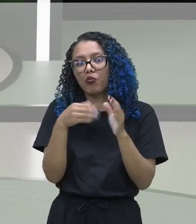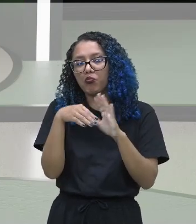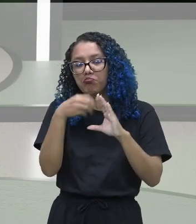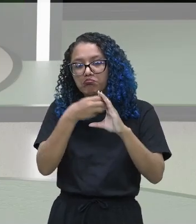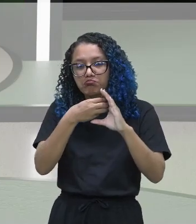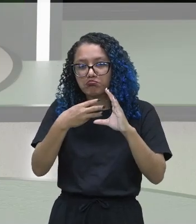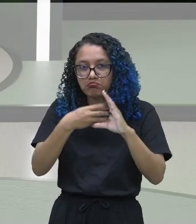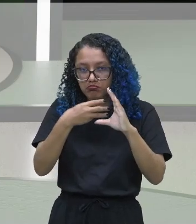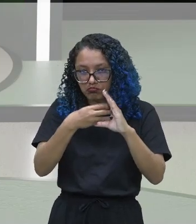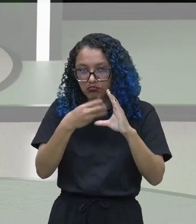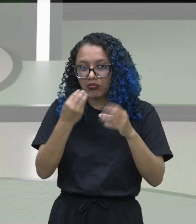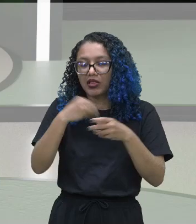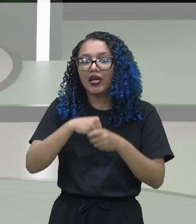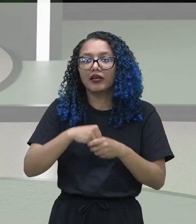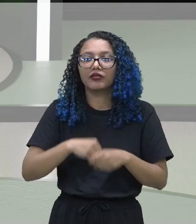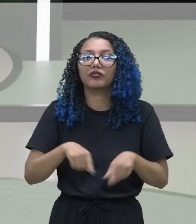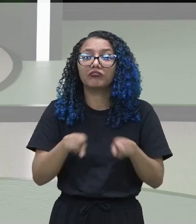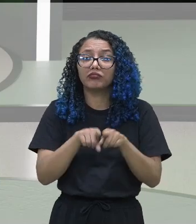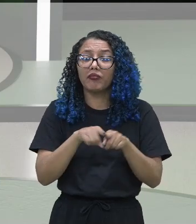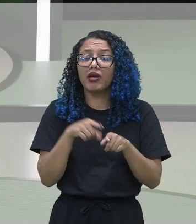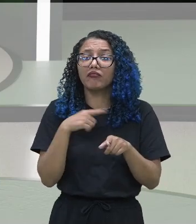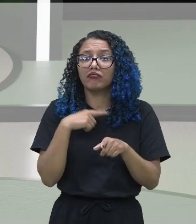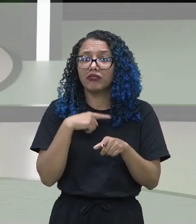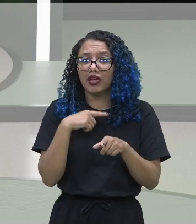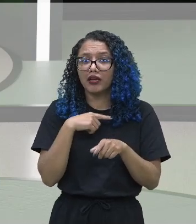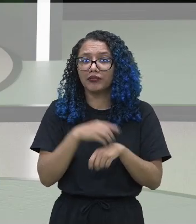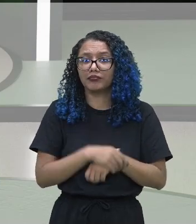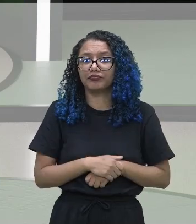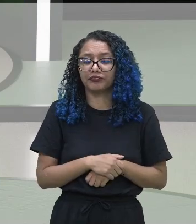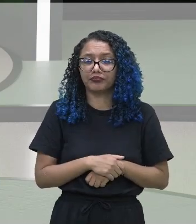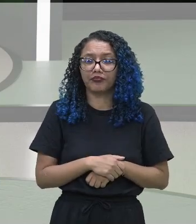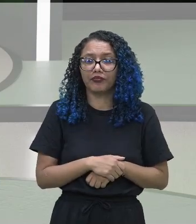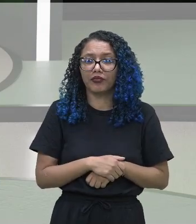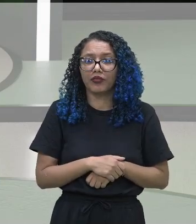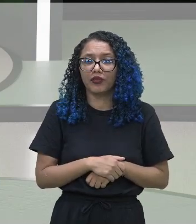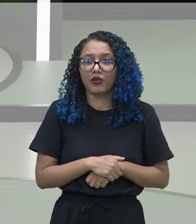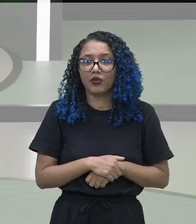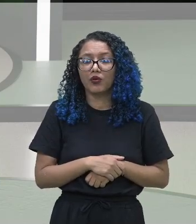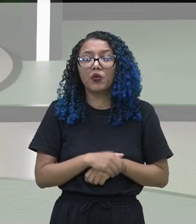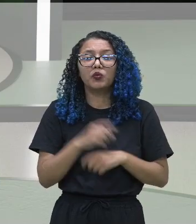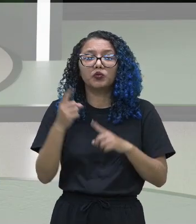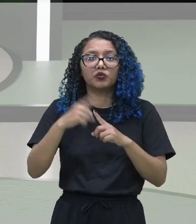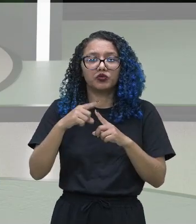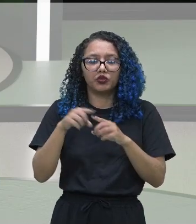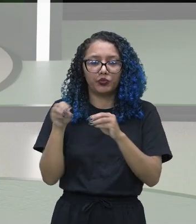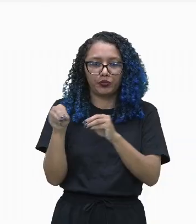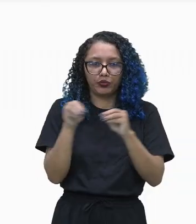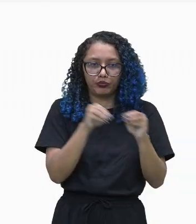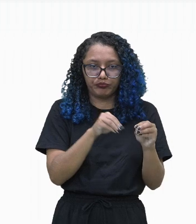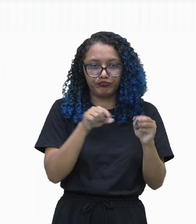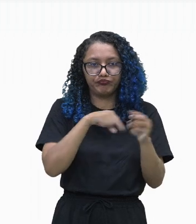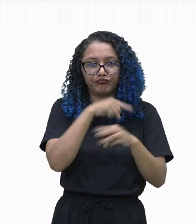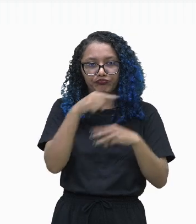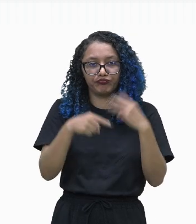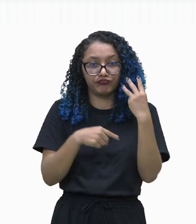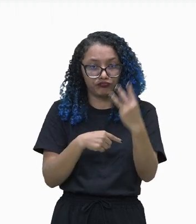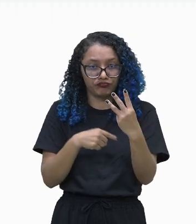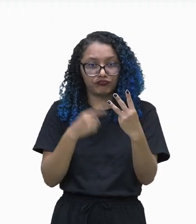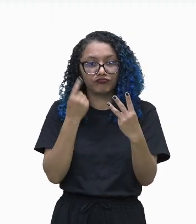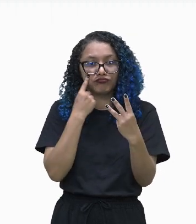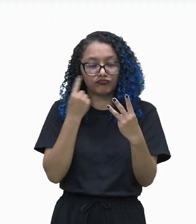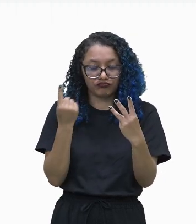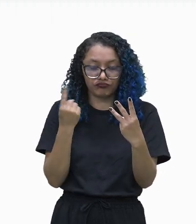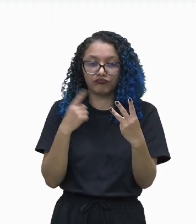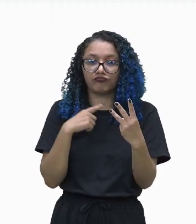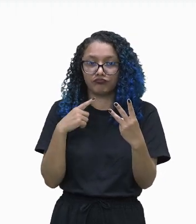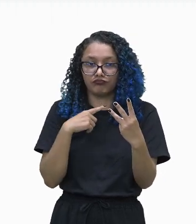ele tem também uma classificação: transporte ativo, transporte passivo e transporte facilitado. Para